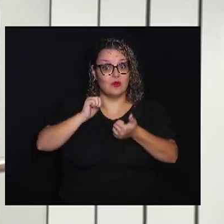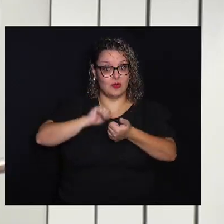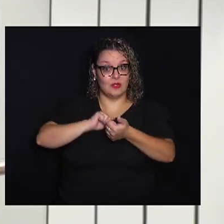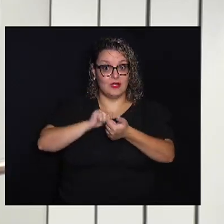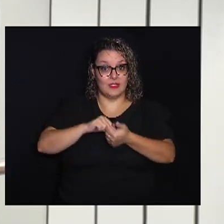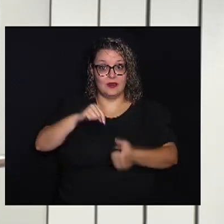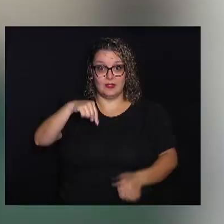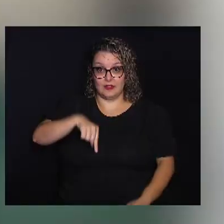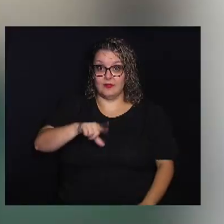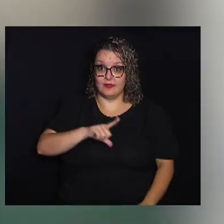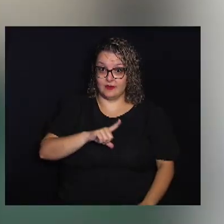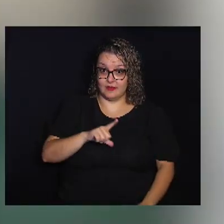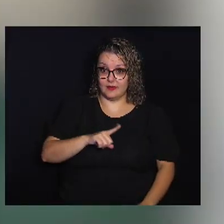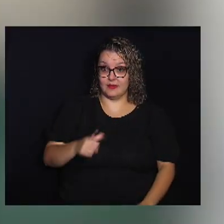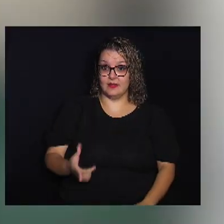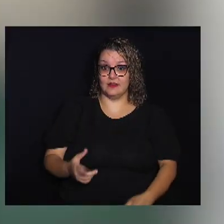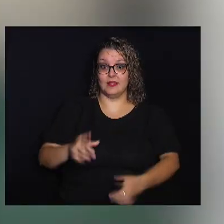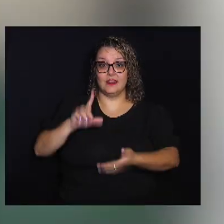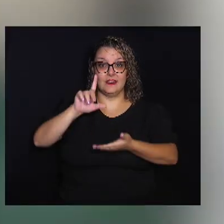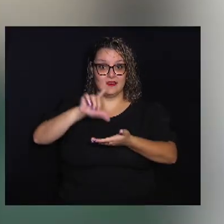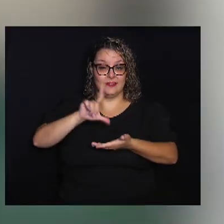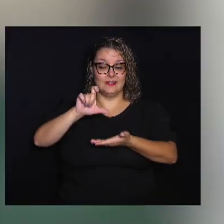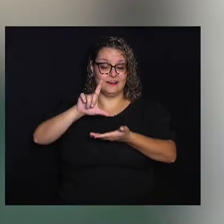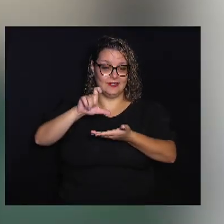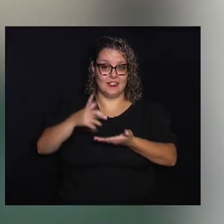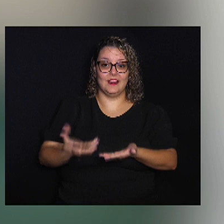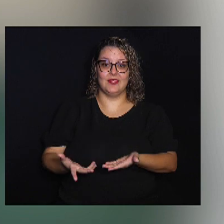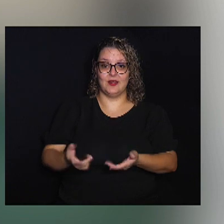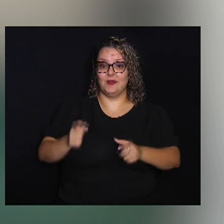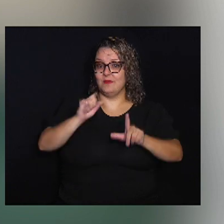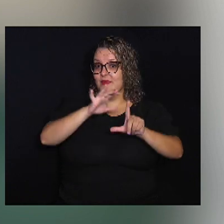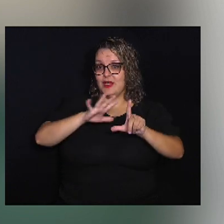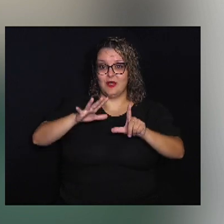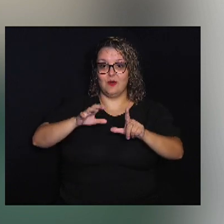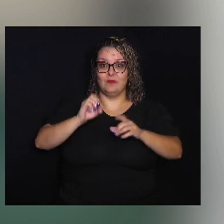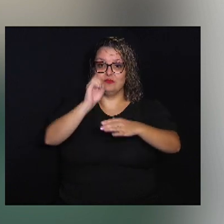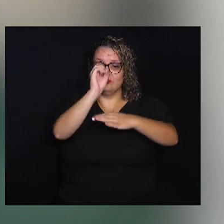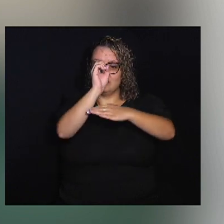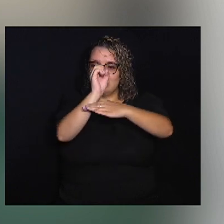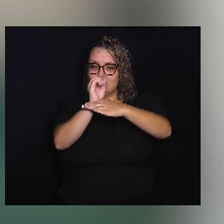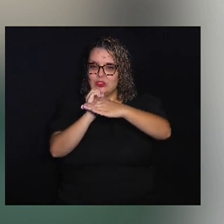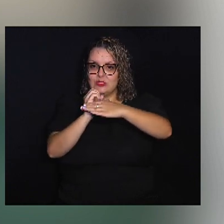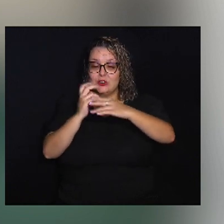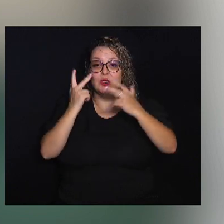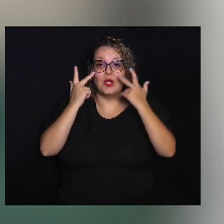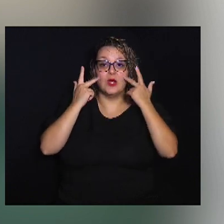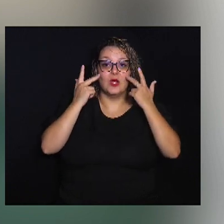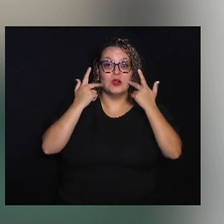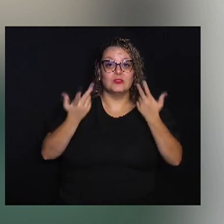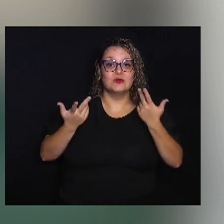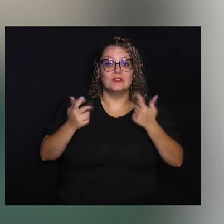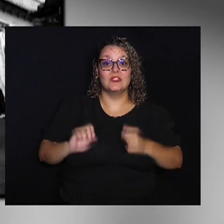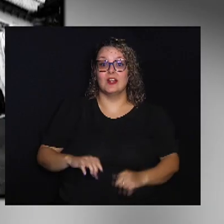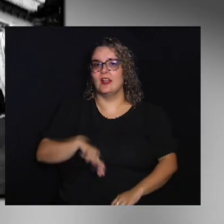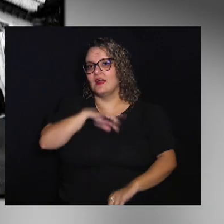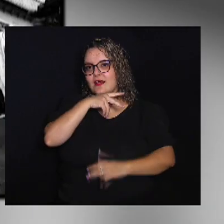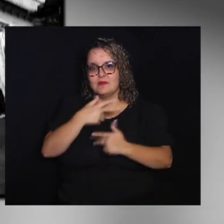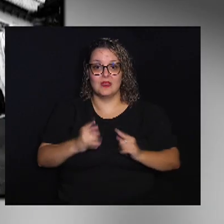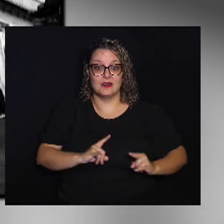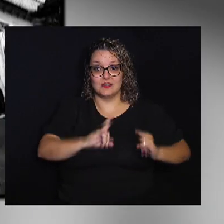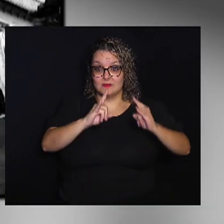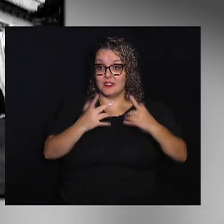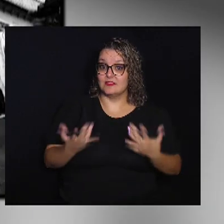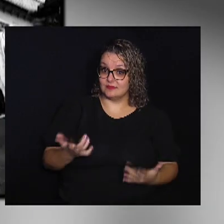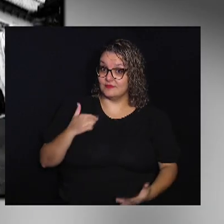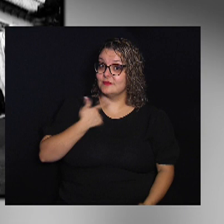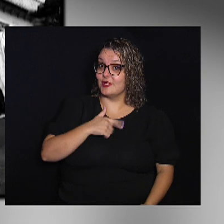na cidade e aí você vai pôr paisagem, pôr do sol, fenômenos naturais, animais, prédios. E olha, nós